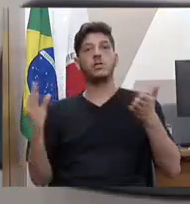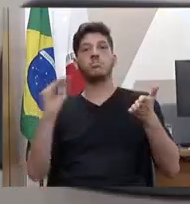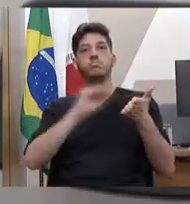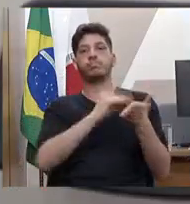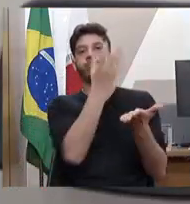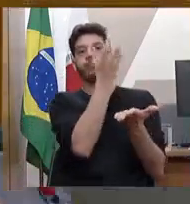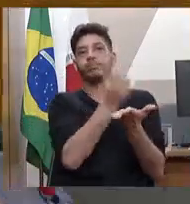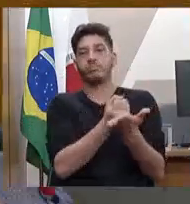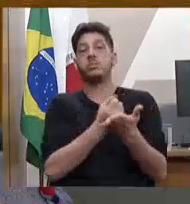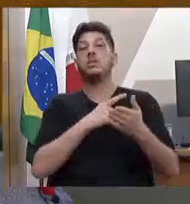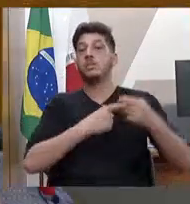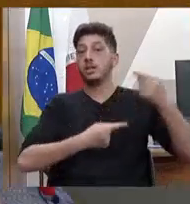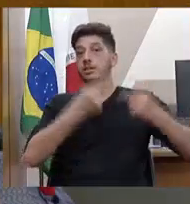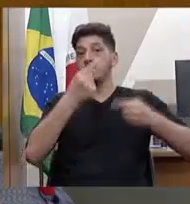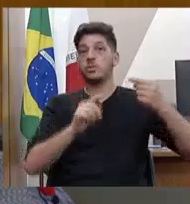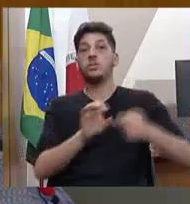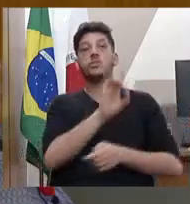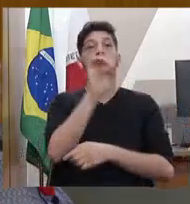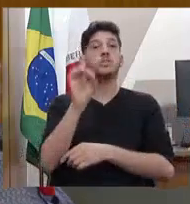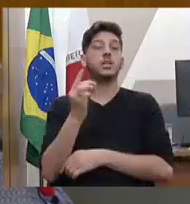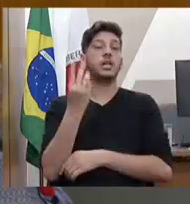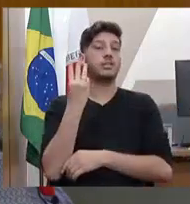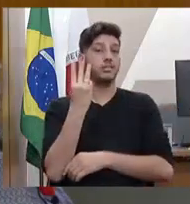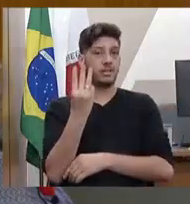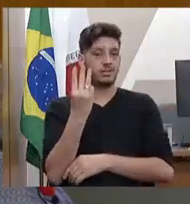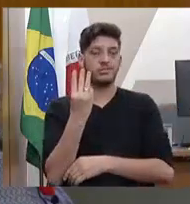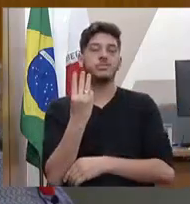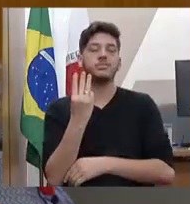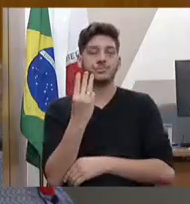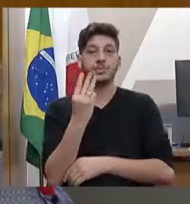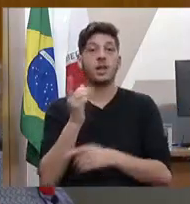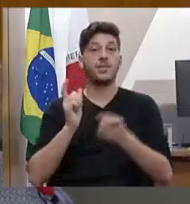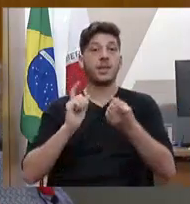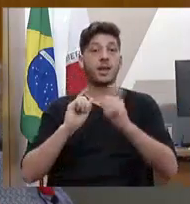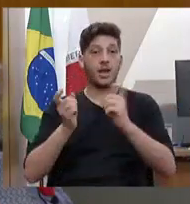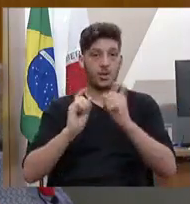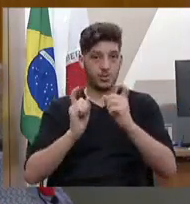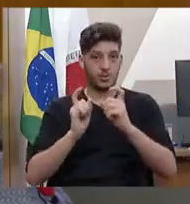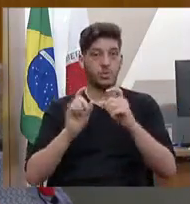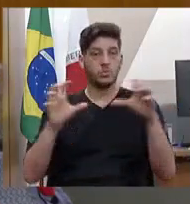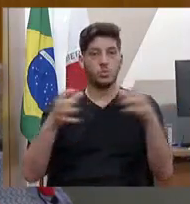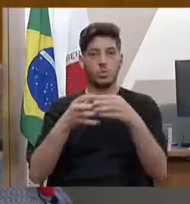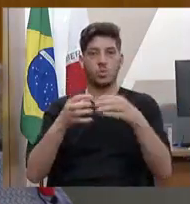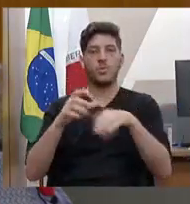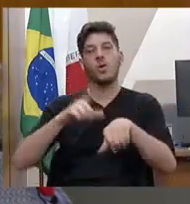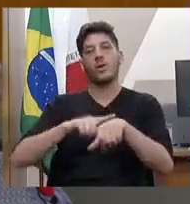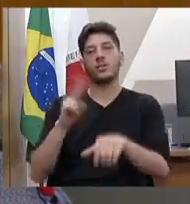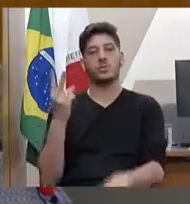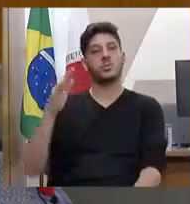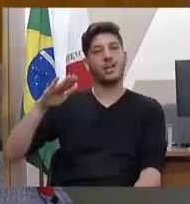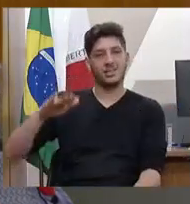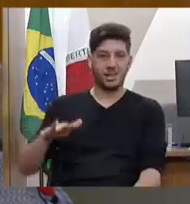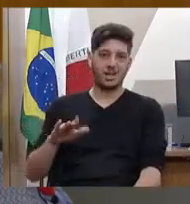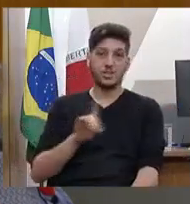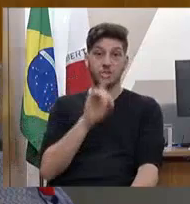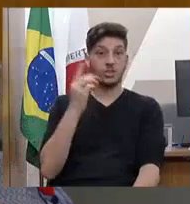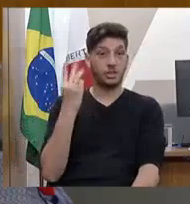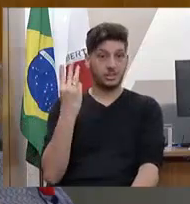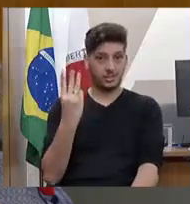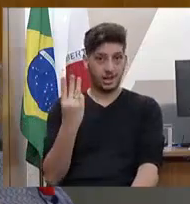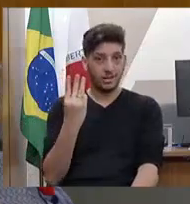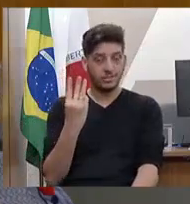vai ser discutido no dia 3 numa reunião da assistente às 14 horas no dia 3